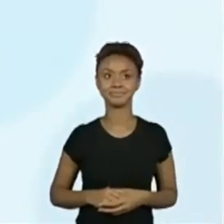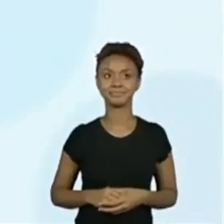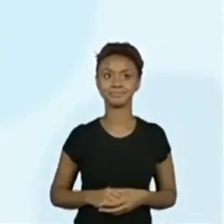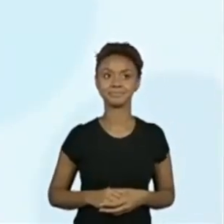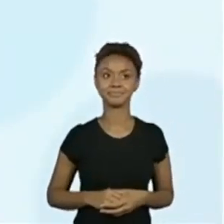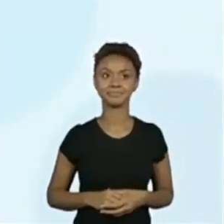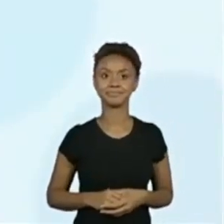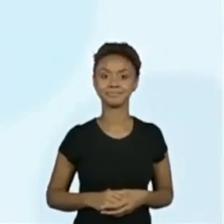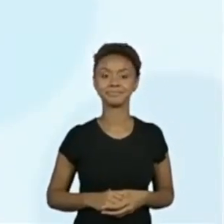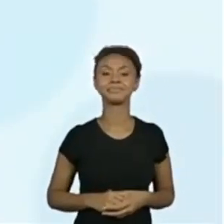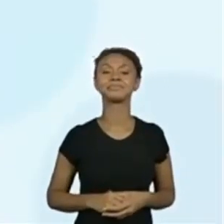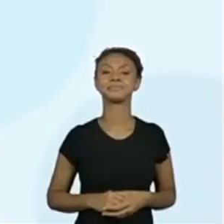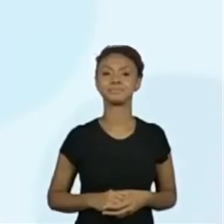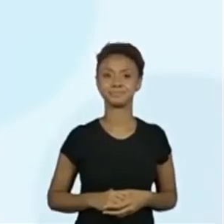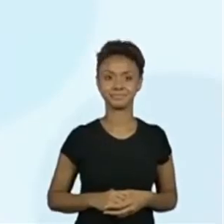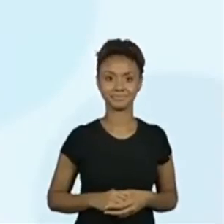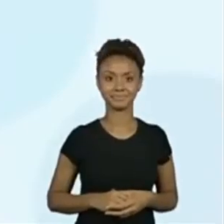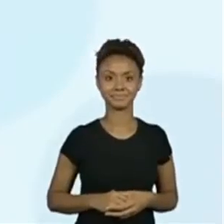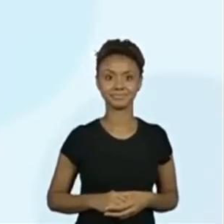Foge. Foge.